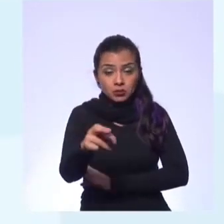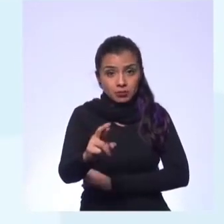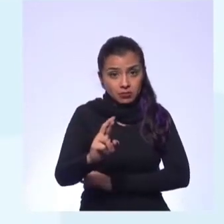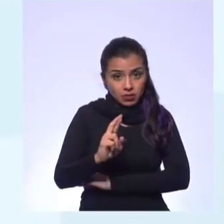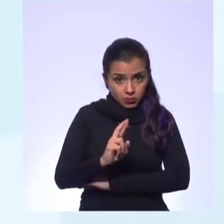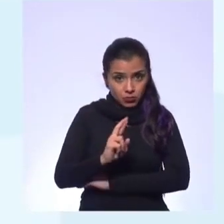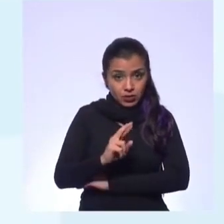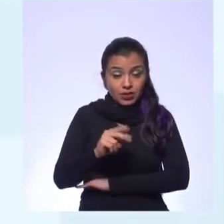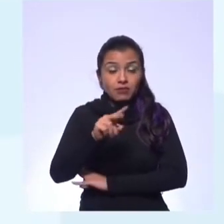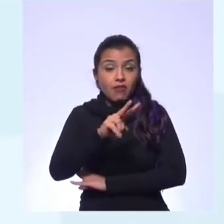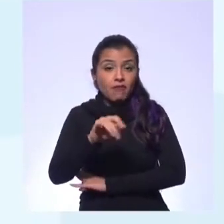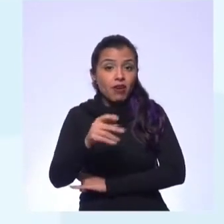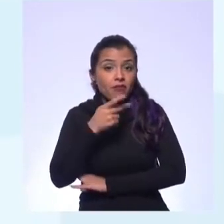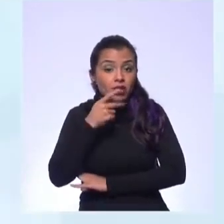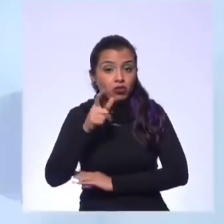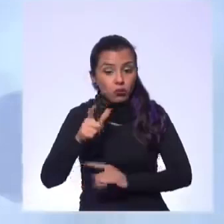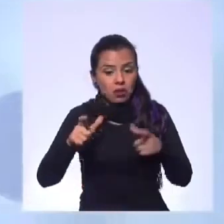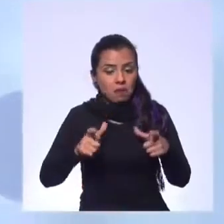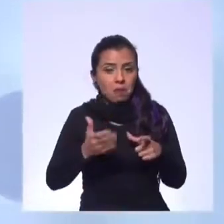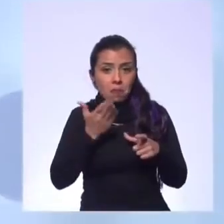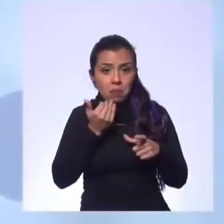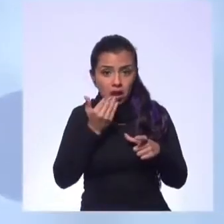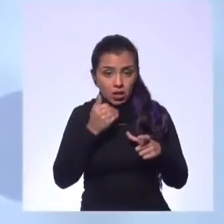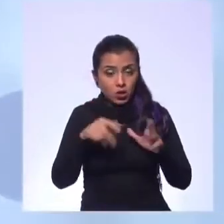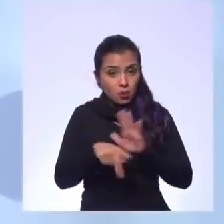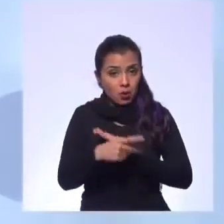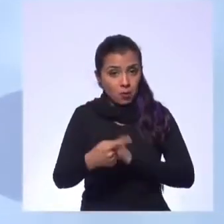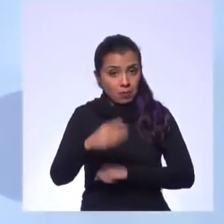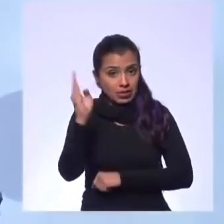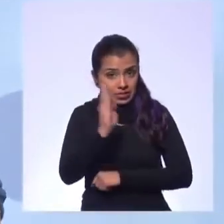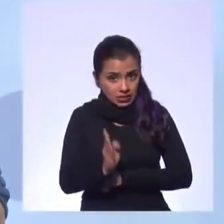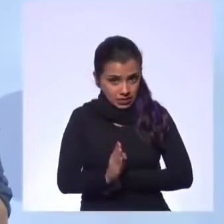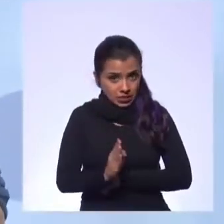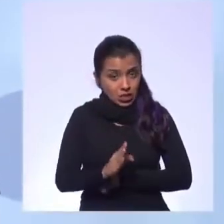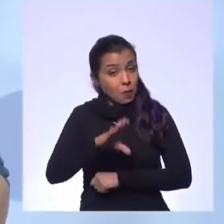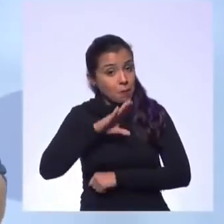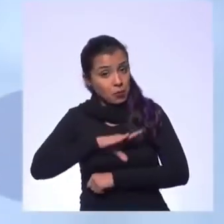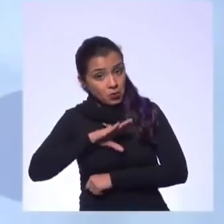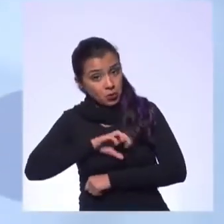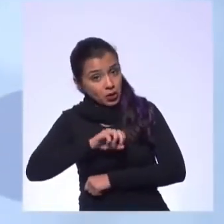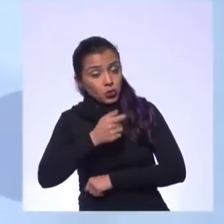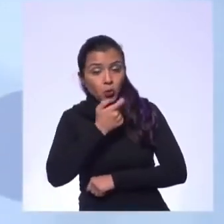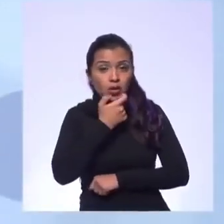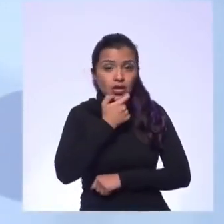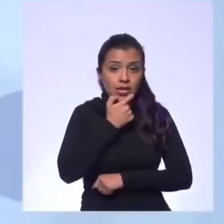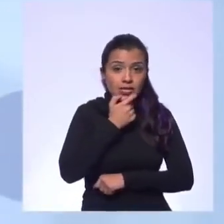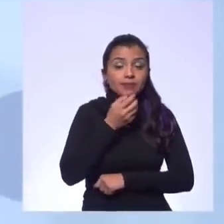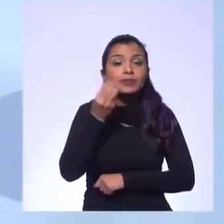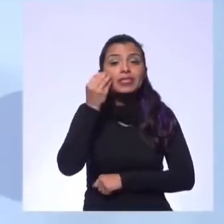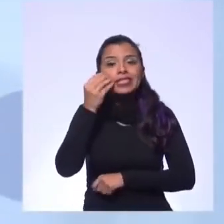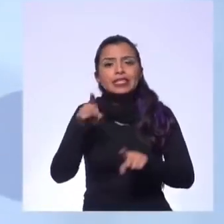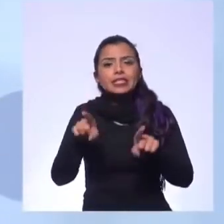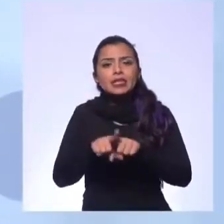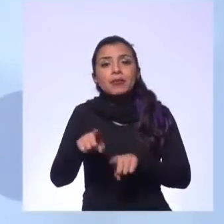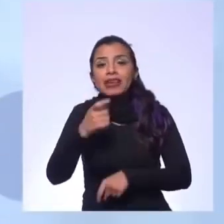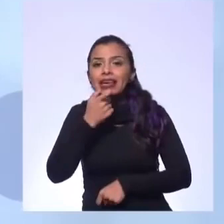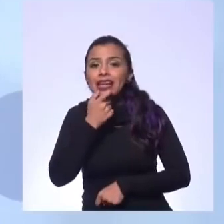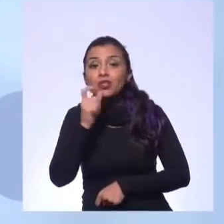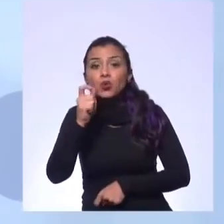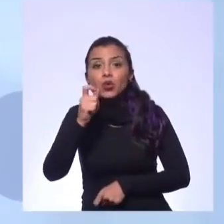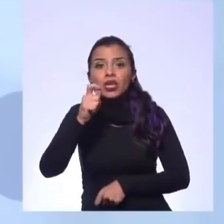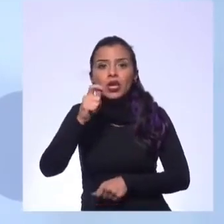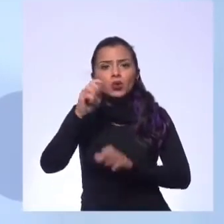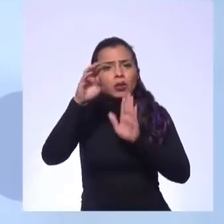escrever pratos da culinária brasileira. Vocês podem escrever em português e inglês. E tentem escrever em inglês os